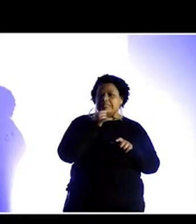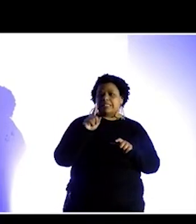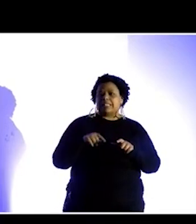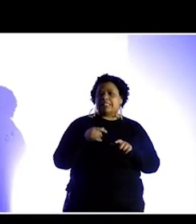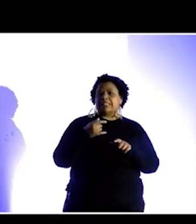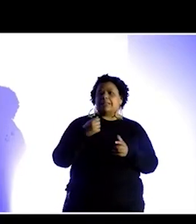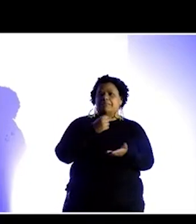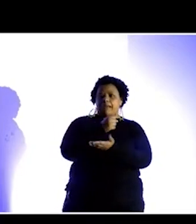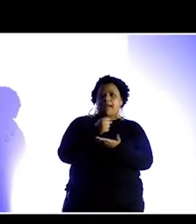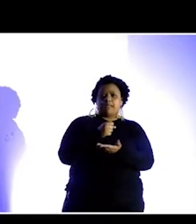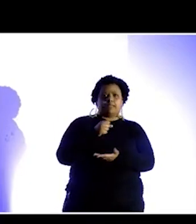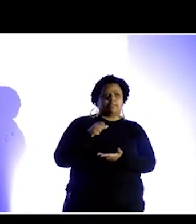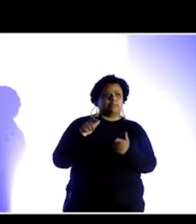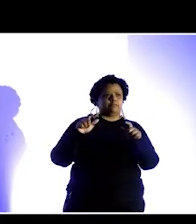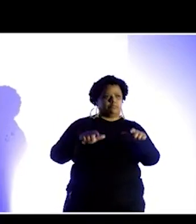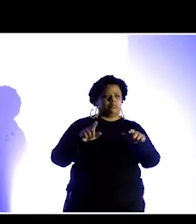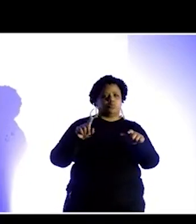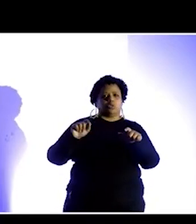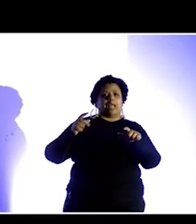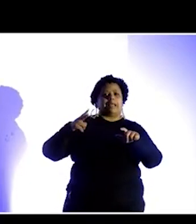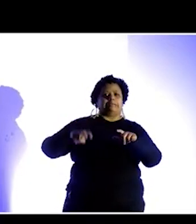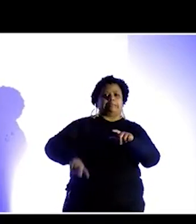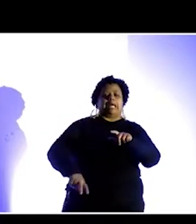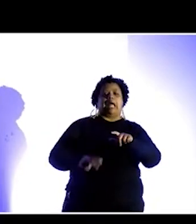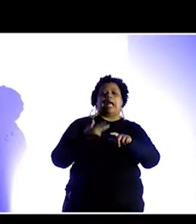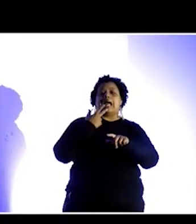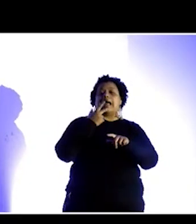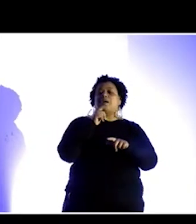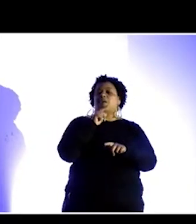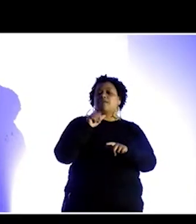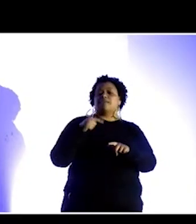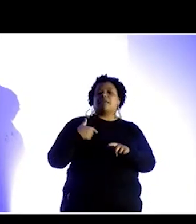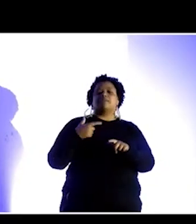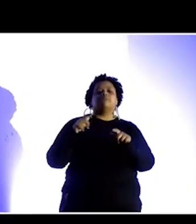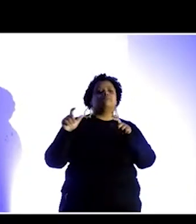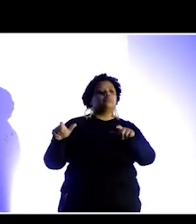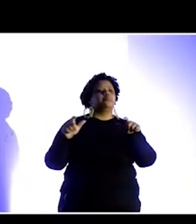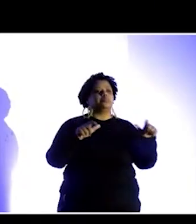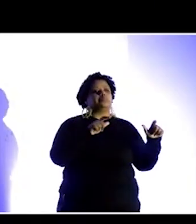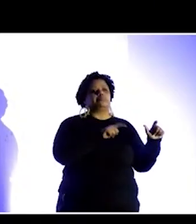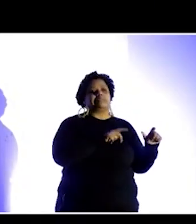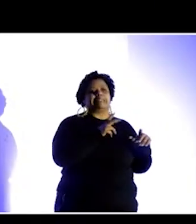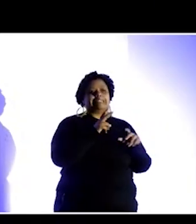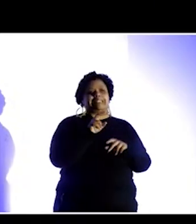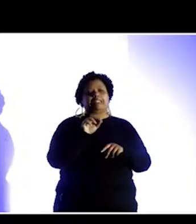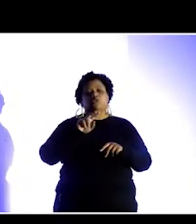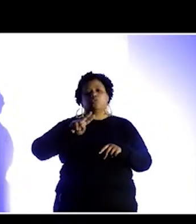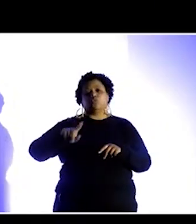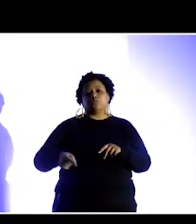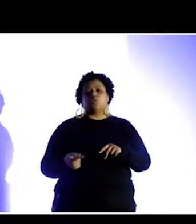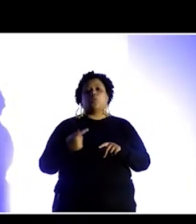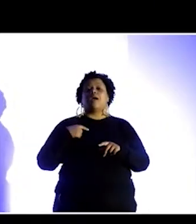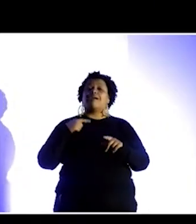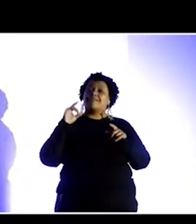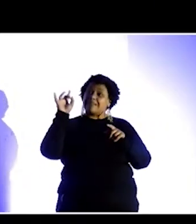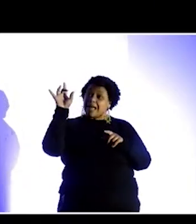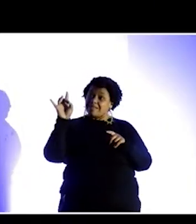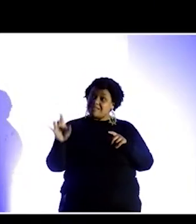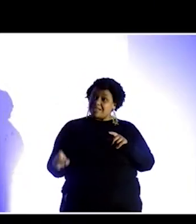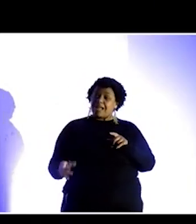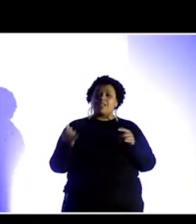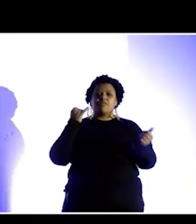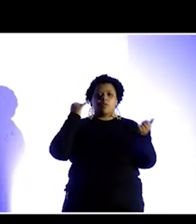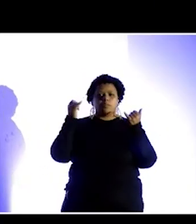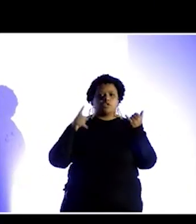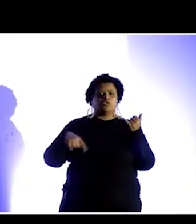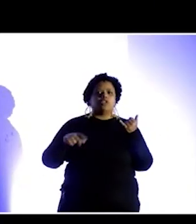base hidrográfica autocodificada, ela tem cerca de 500 mil trechos, né, e cada informaçãozinha dessa de projeção a gente tem que